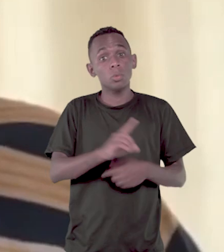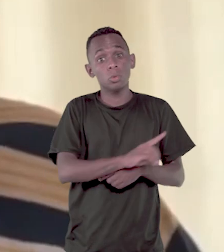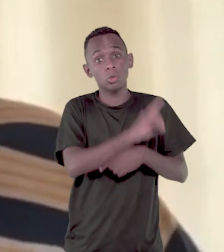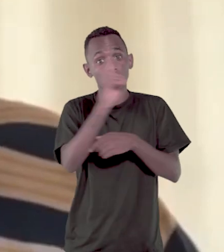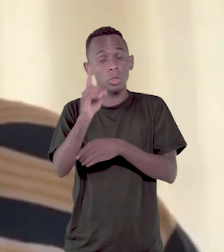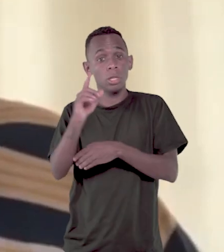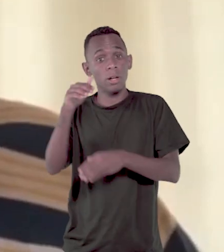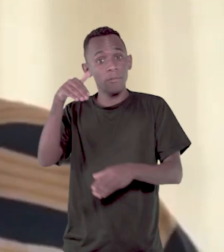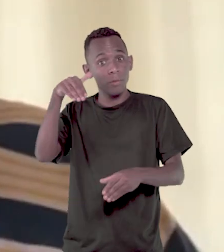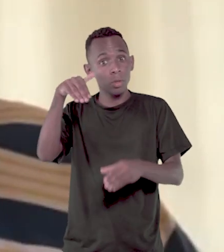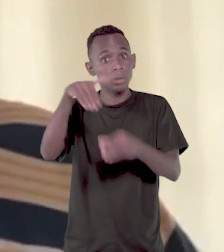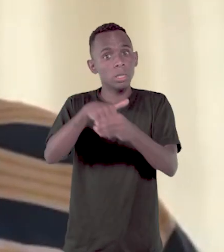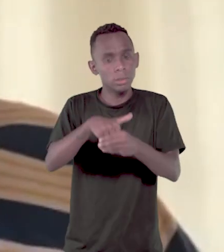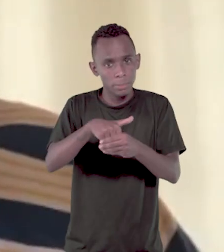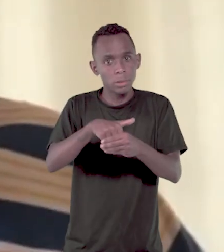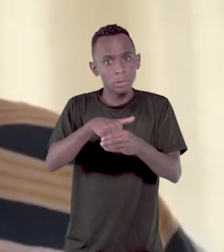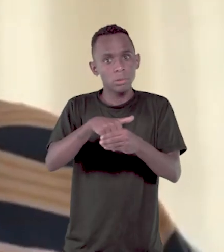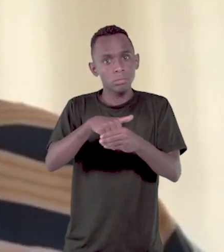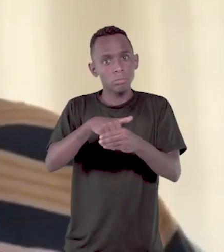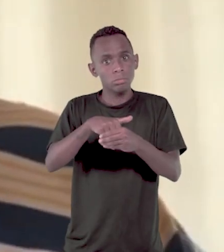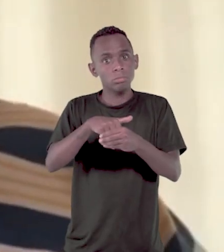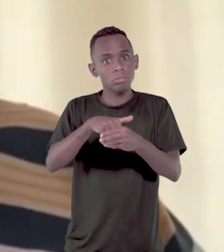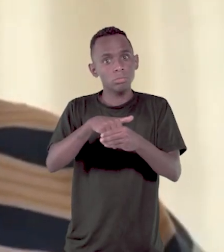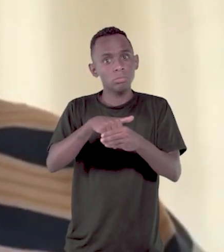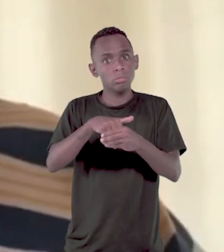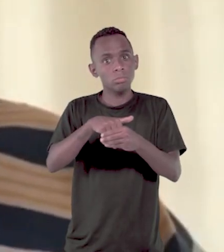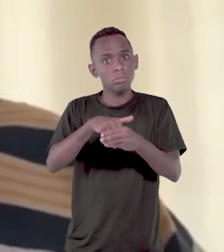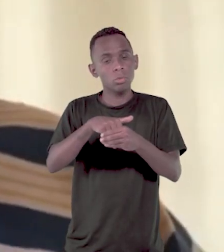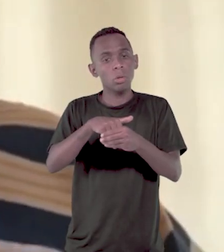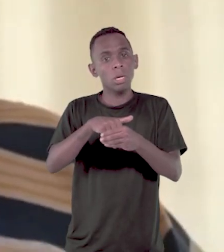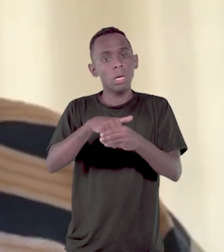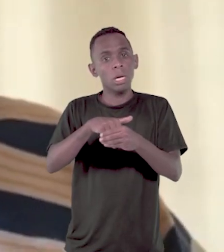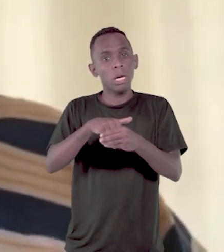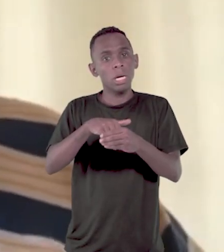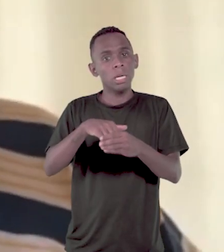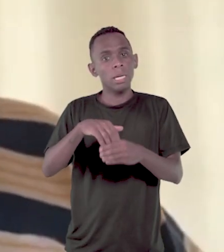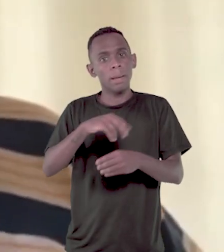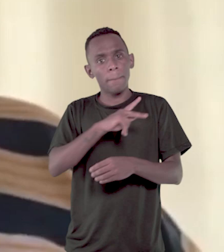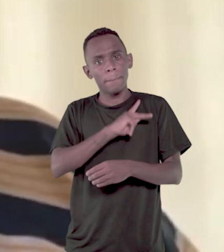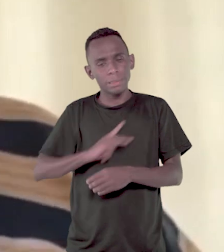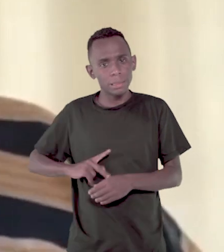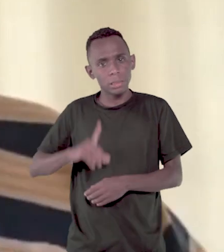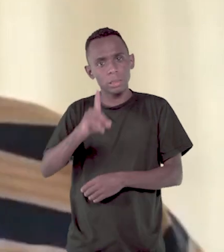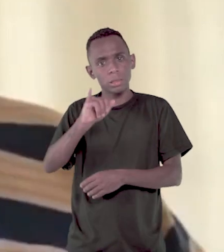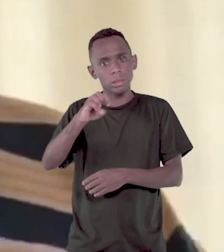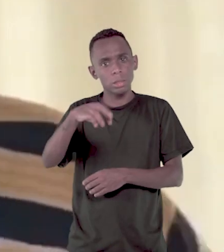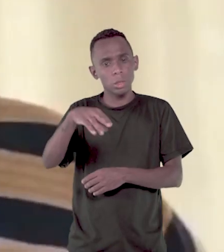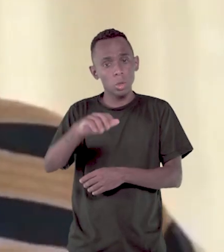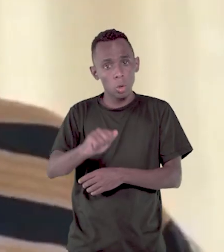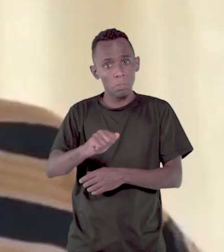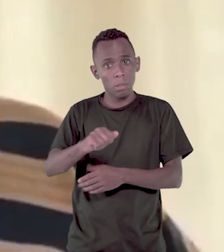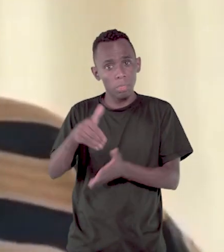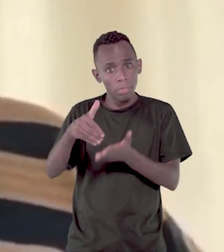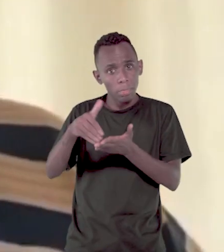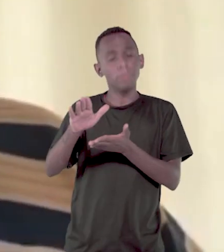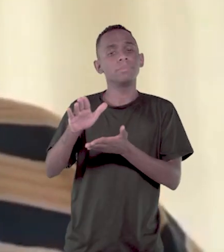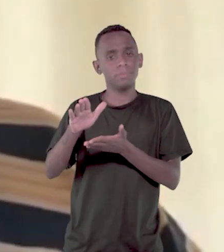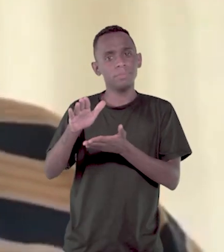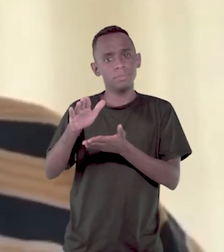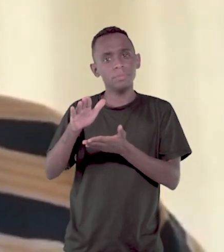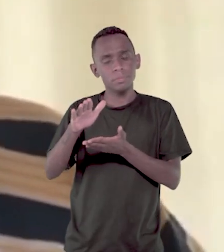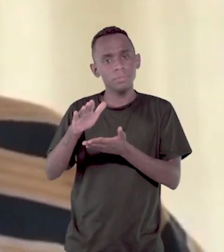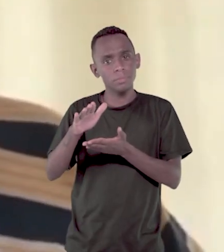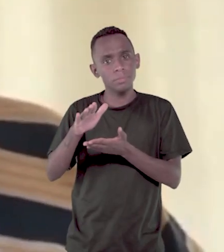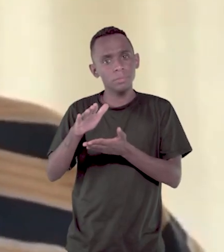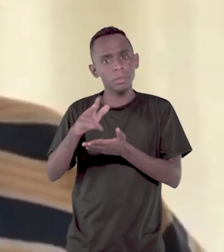votação do impeachment da Dilma Rousseff, né? naquele dia, quando eu vi desfilar na nossa